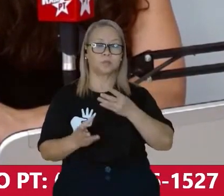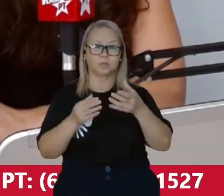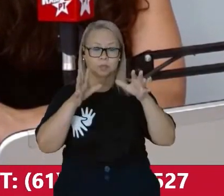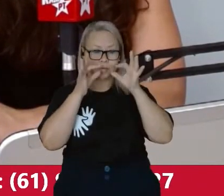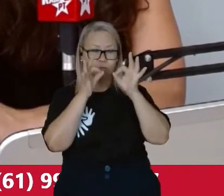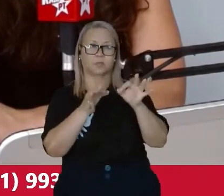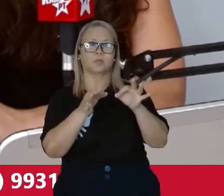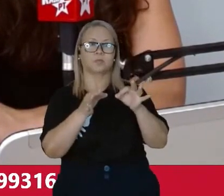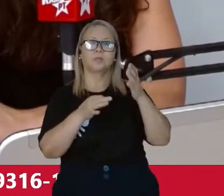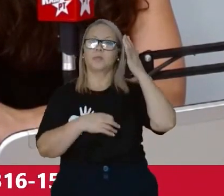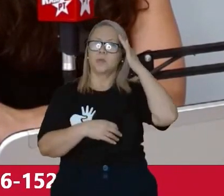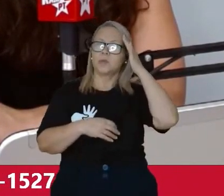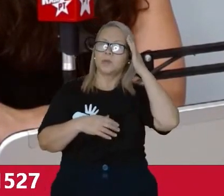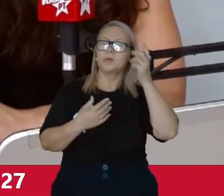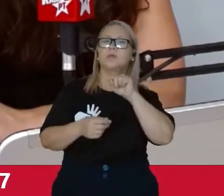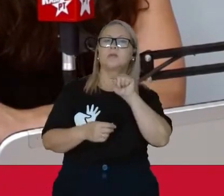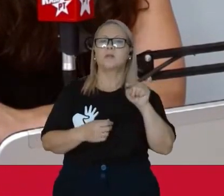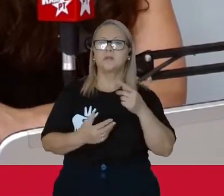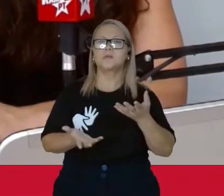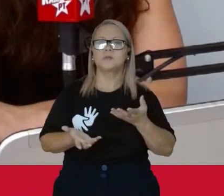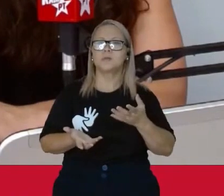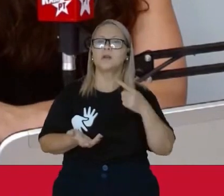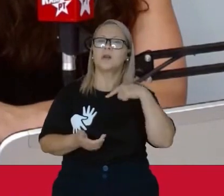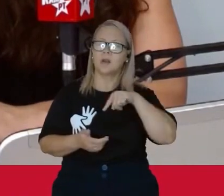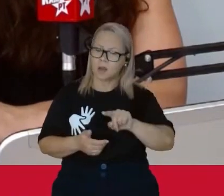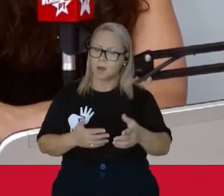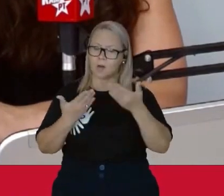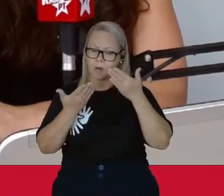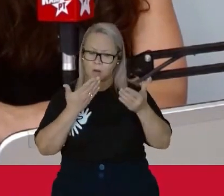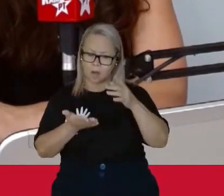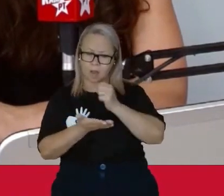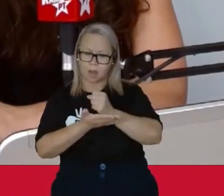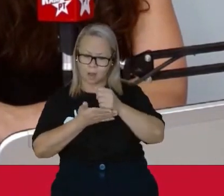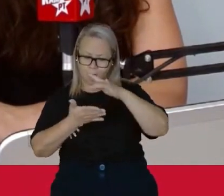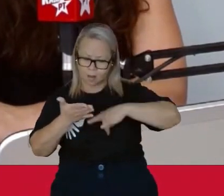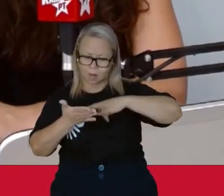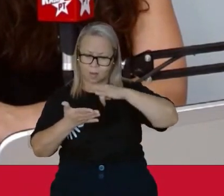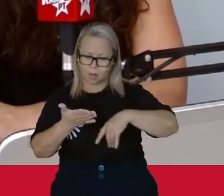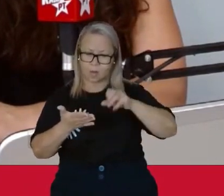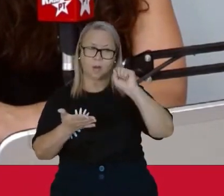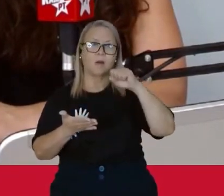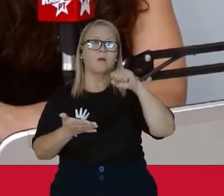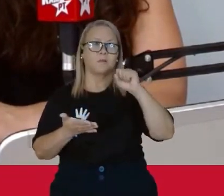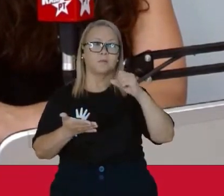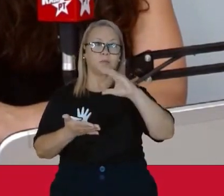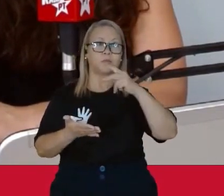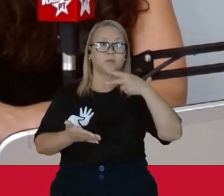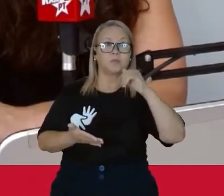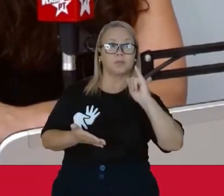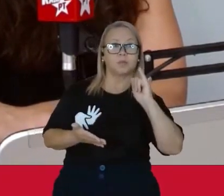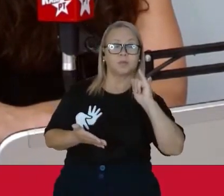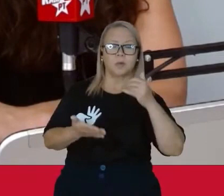interessado. Eu entendo bastante disso. E aí eu vou analisar esse documento que chegou lá na CPI. E aí a